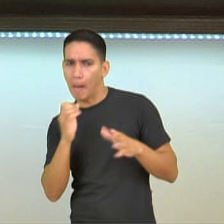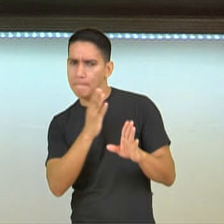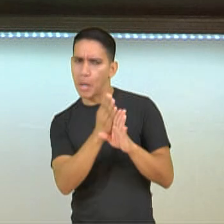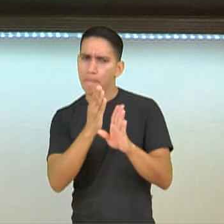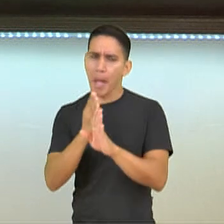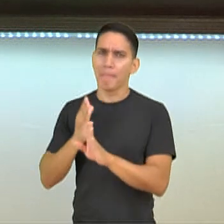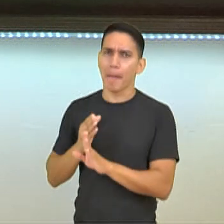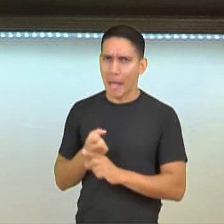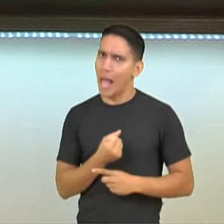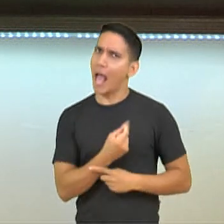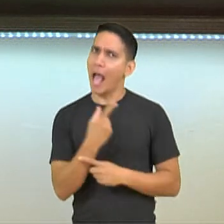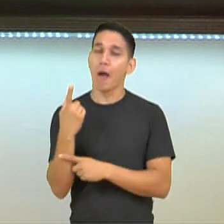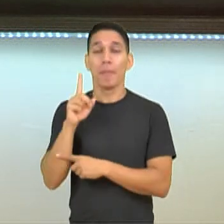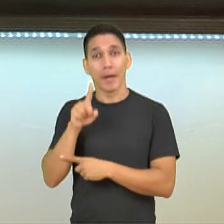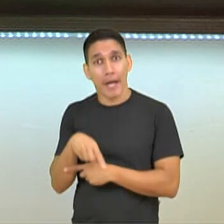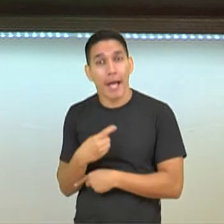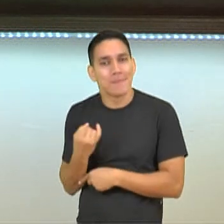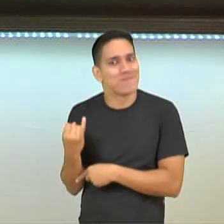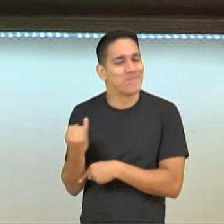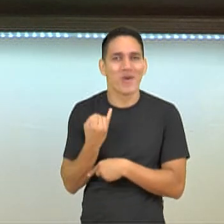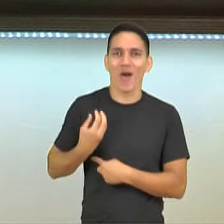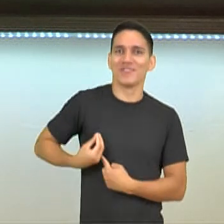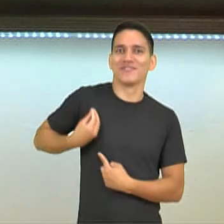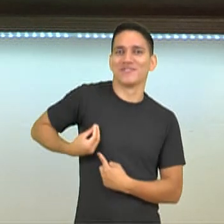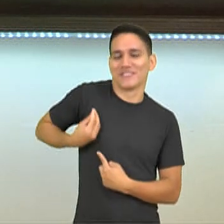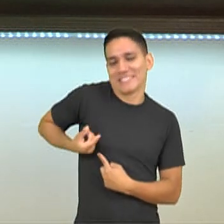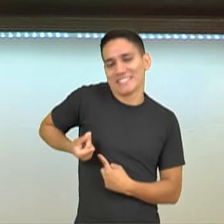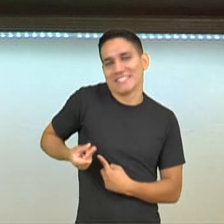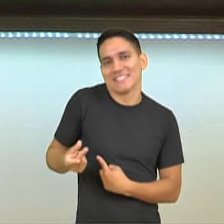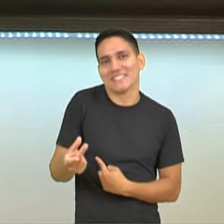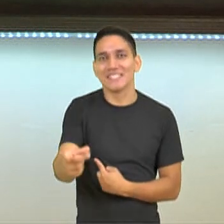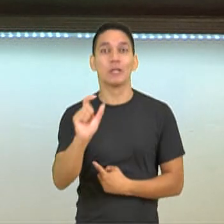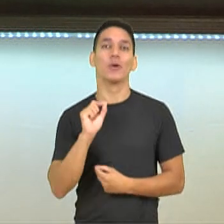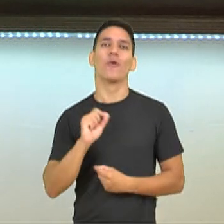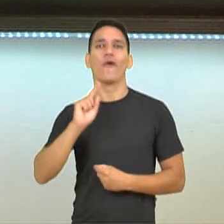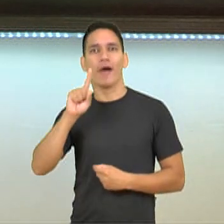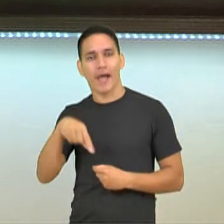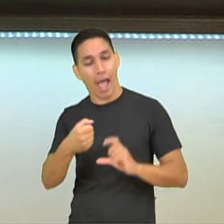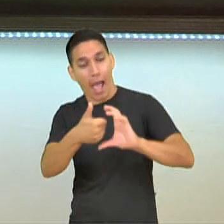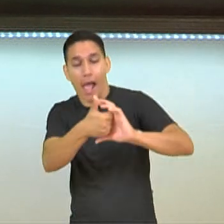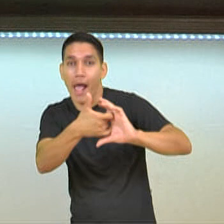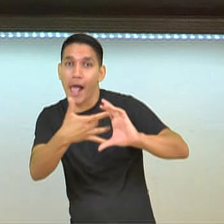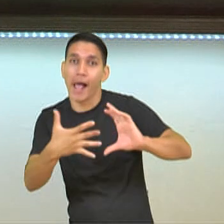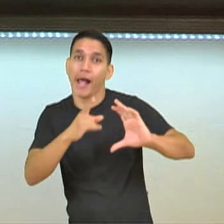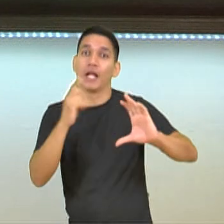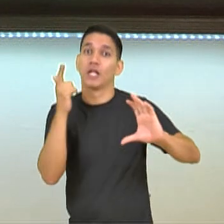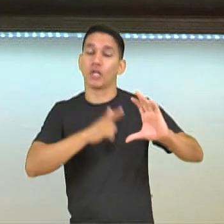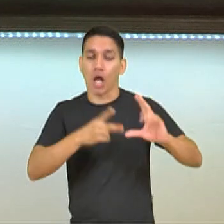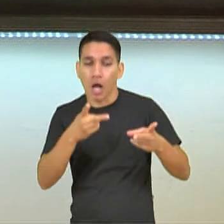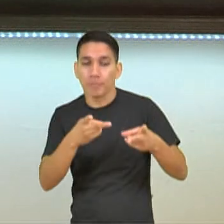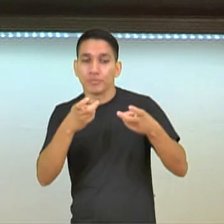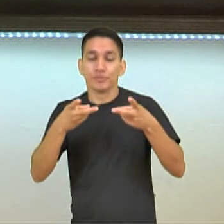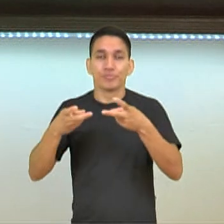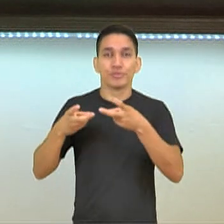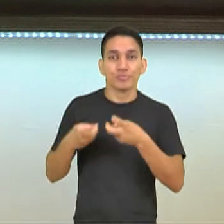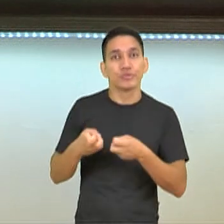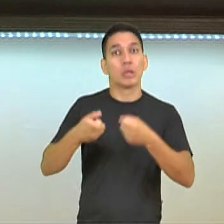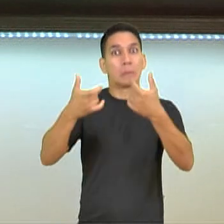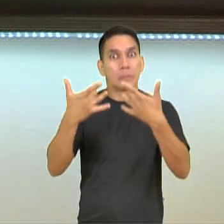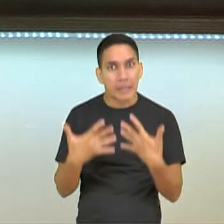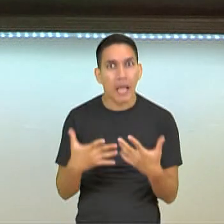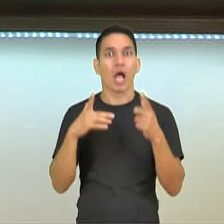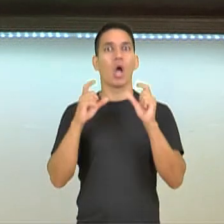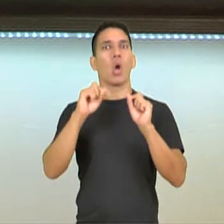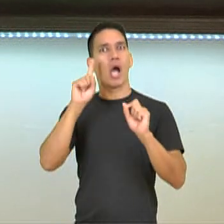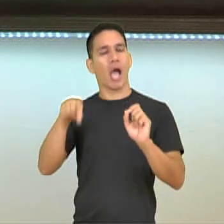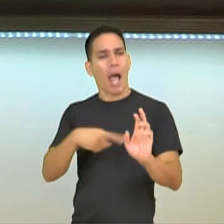são essenciais para a vida, inclusive, são essas características que nós vamos falar, que são